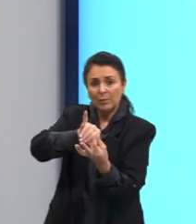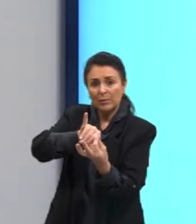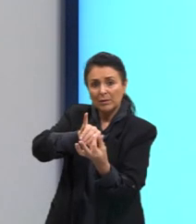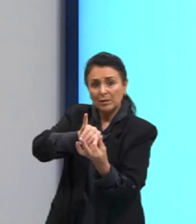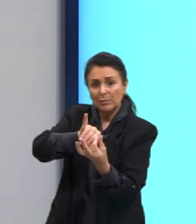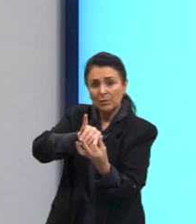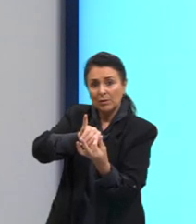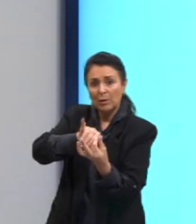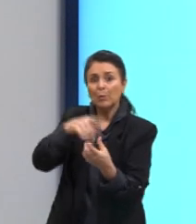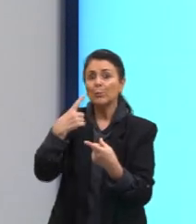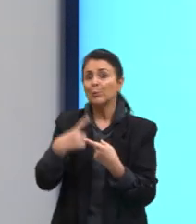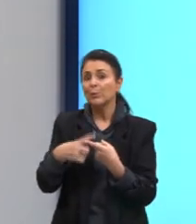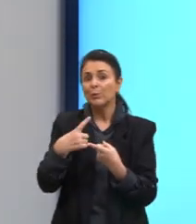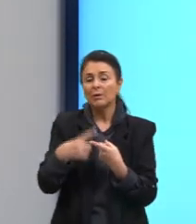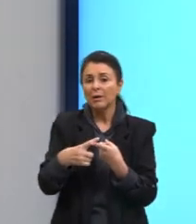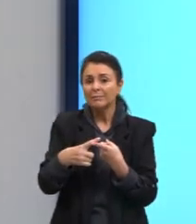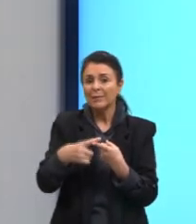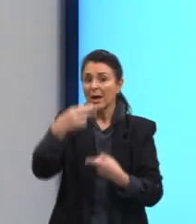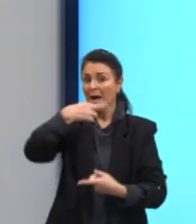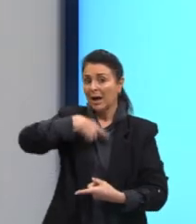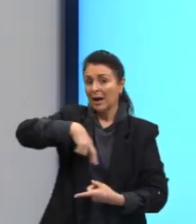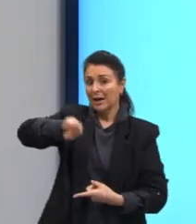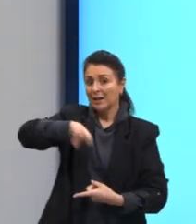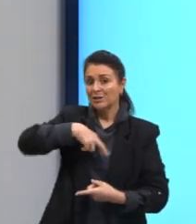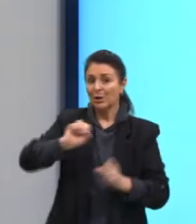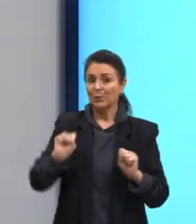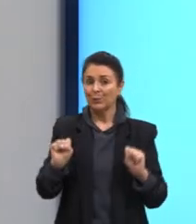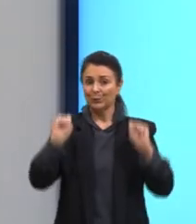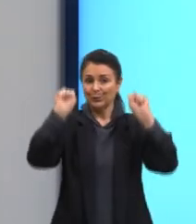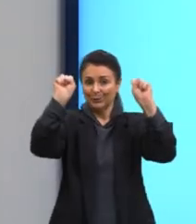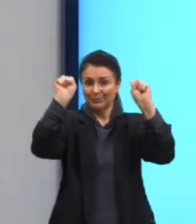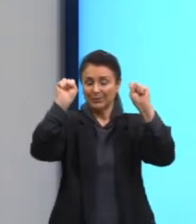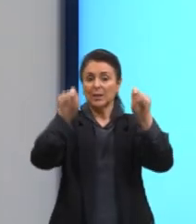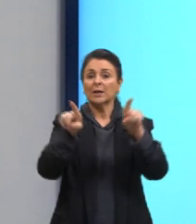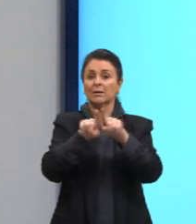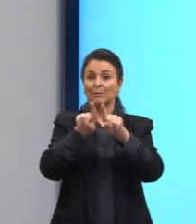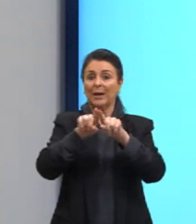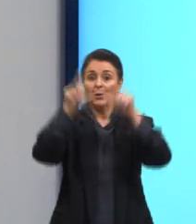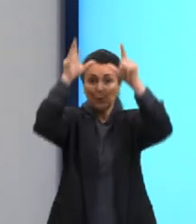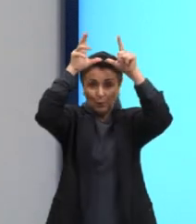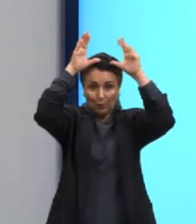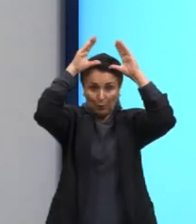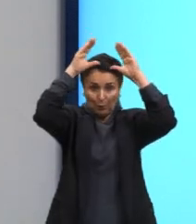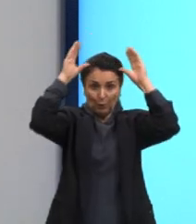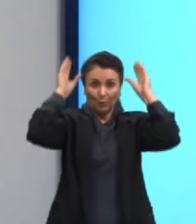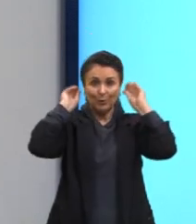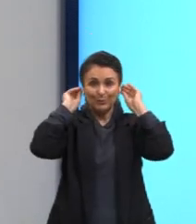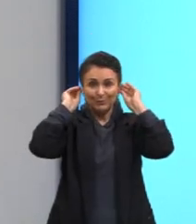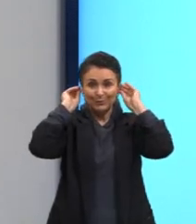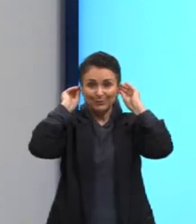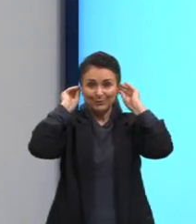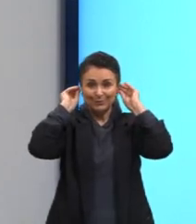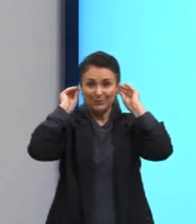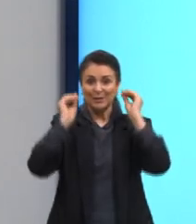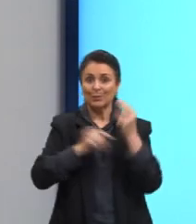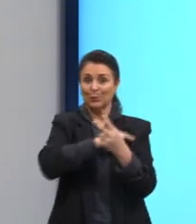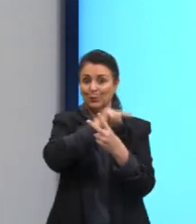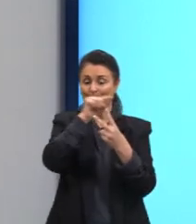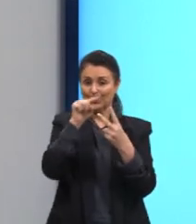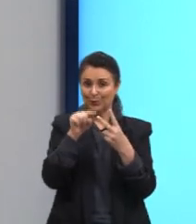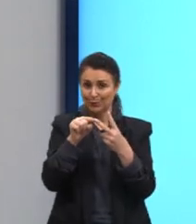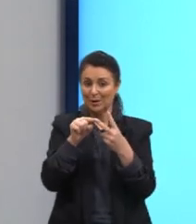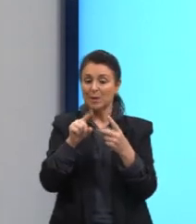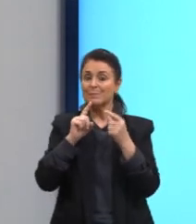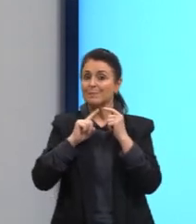impulsionado pela religião Protestante e especialmente pelo calvinismo é os calvinistas tem esse viés